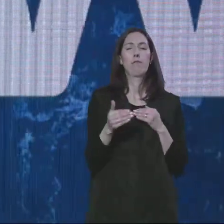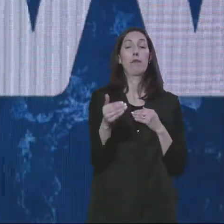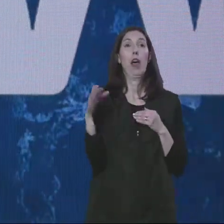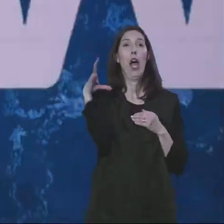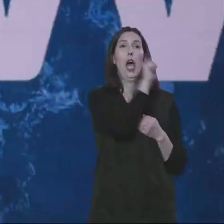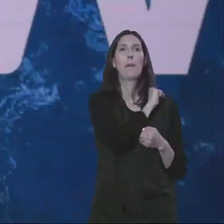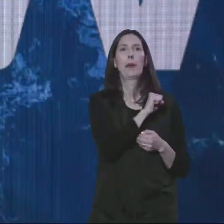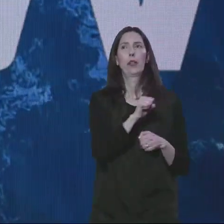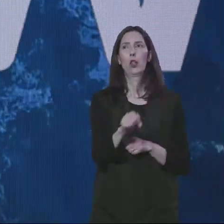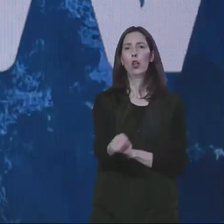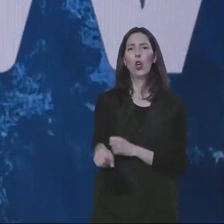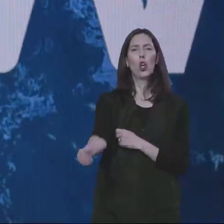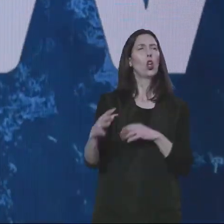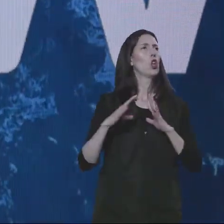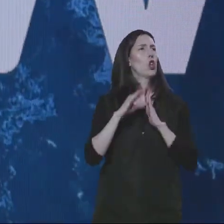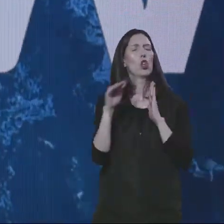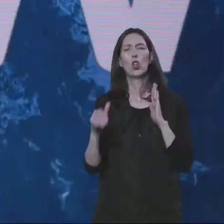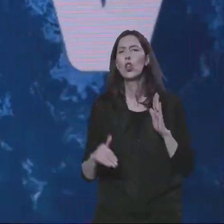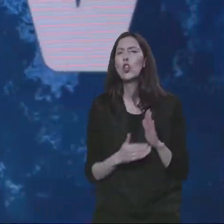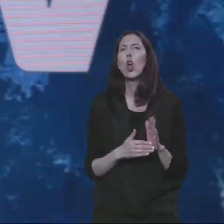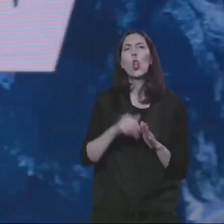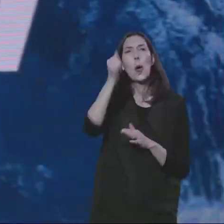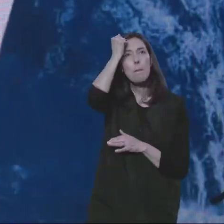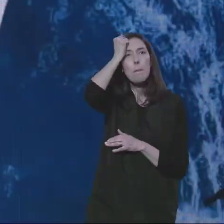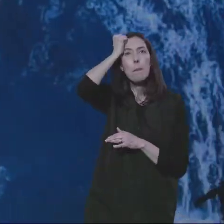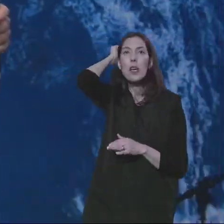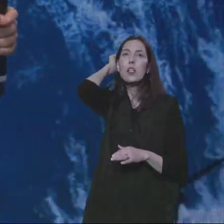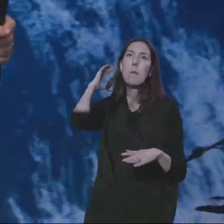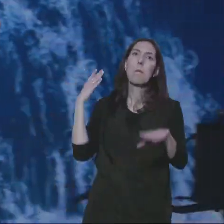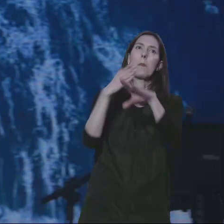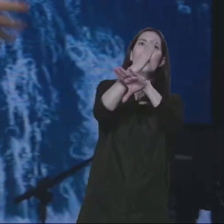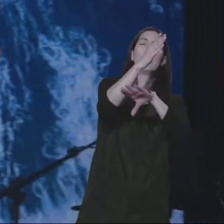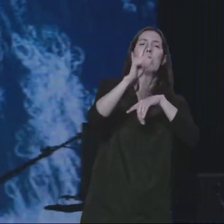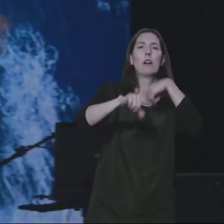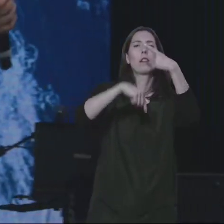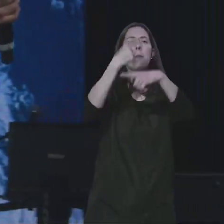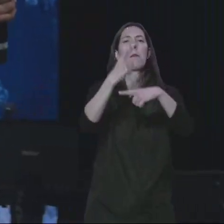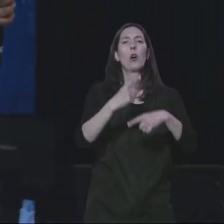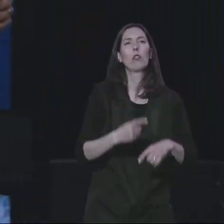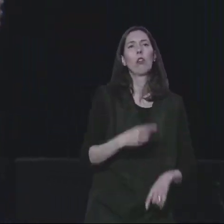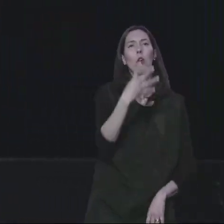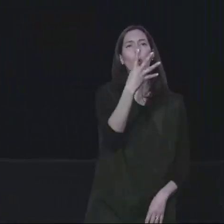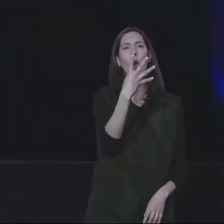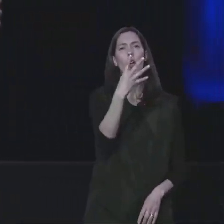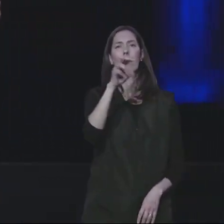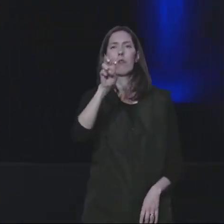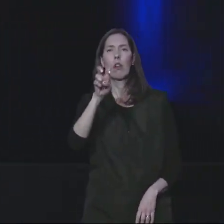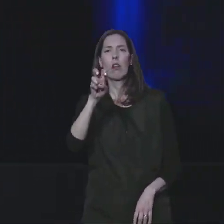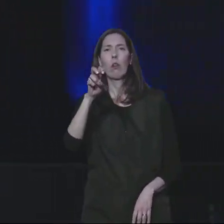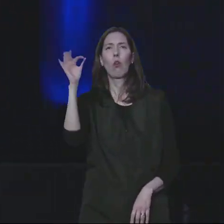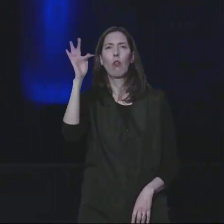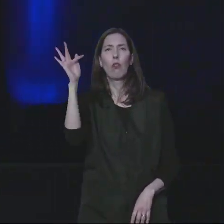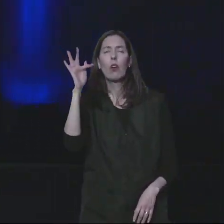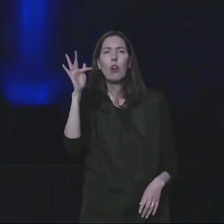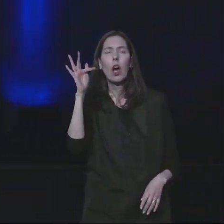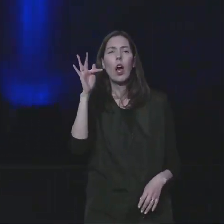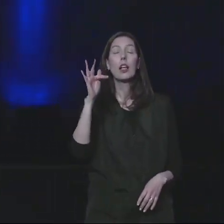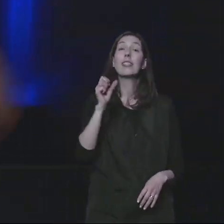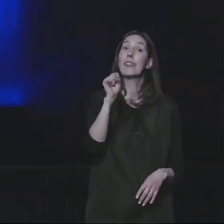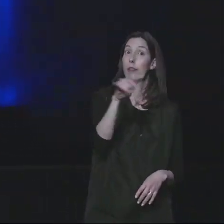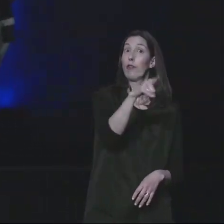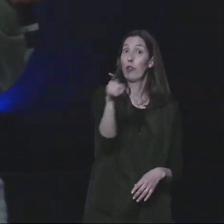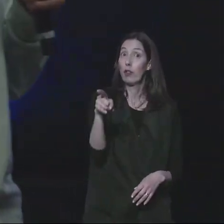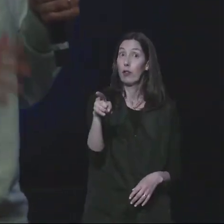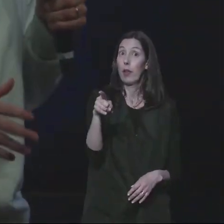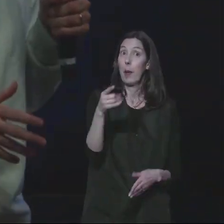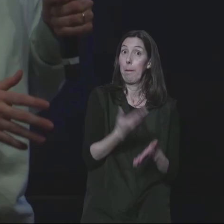dá tudo até passar no vestibular, só que depois do vestibular tem mais 4, 5 anos de faculdade, e se você ficar reprovando nas matérias,